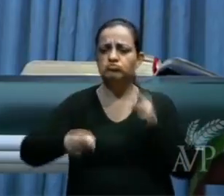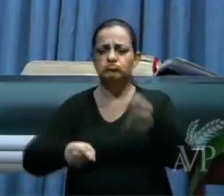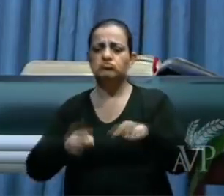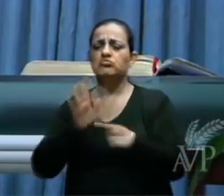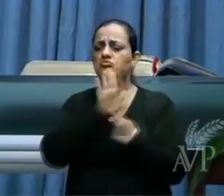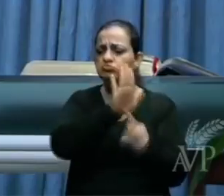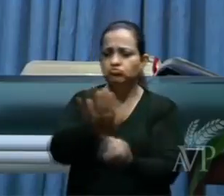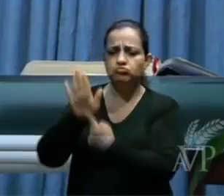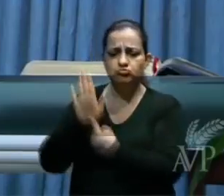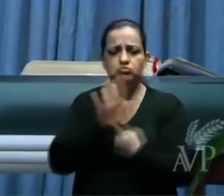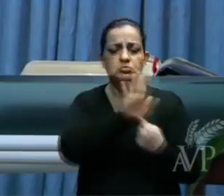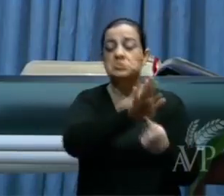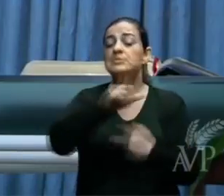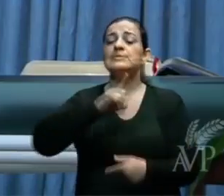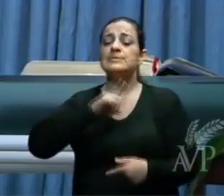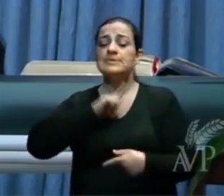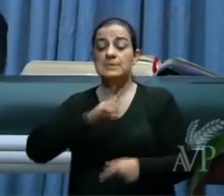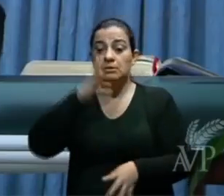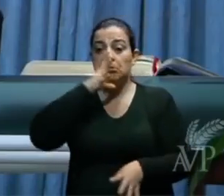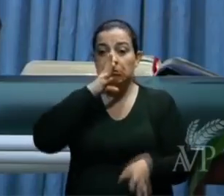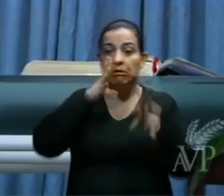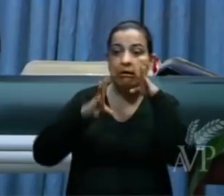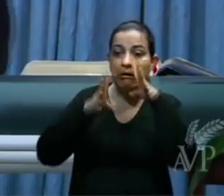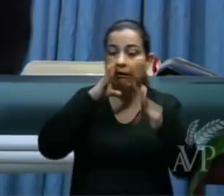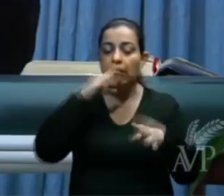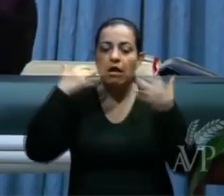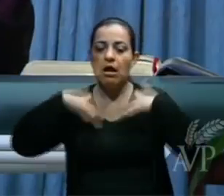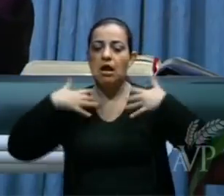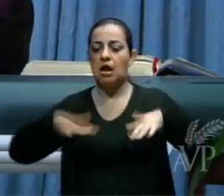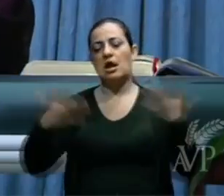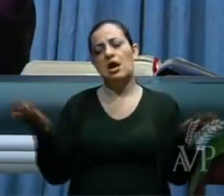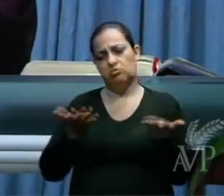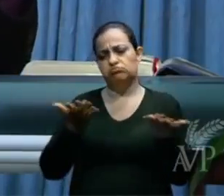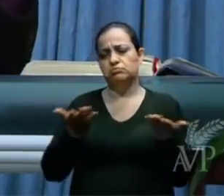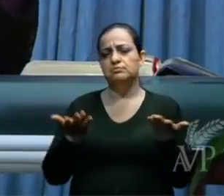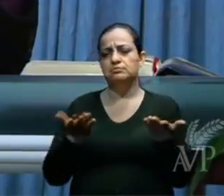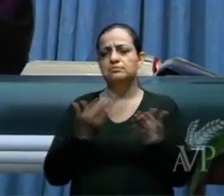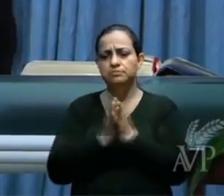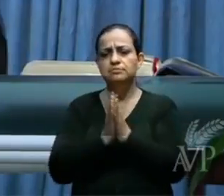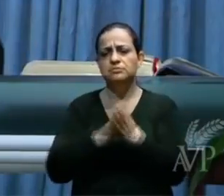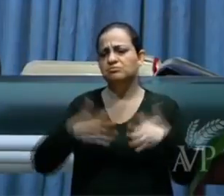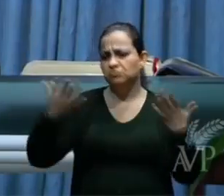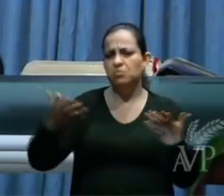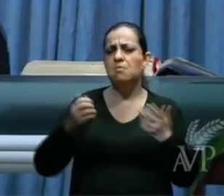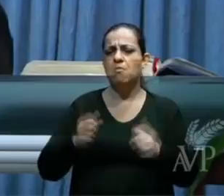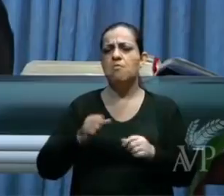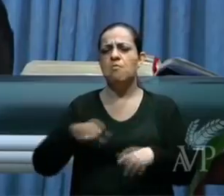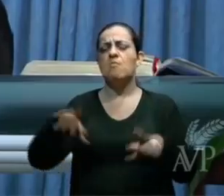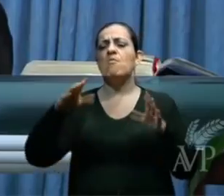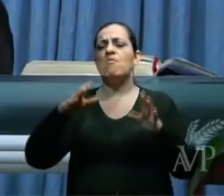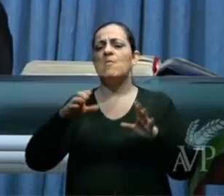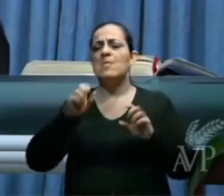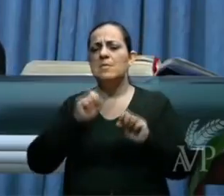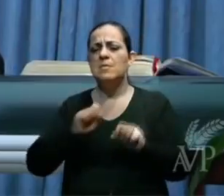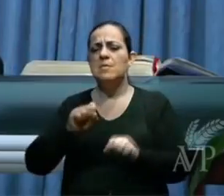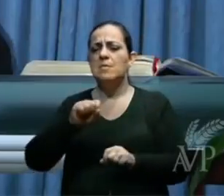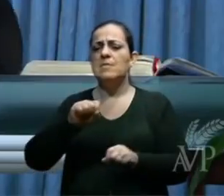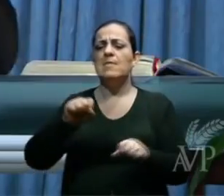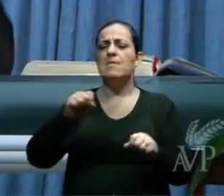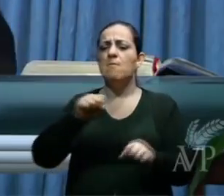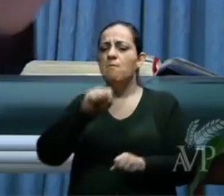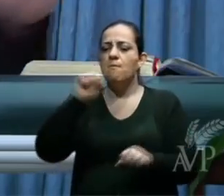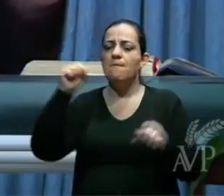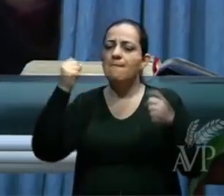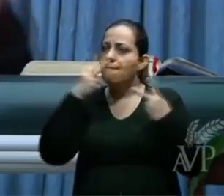aponto todos item que escandaliza escandalize agora bode que nasceu para morrer berrando